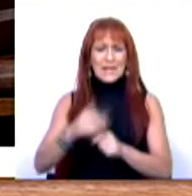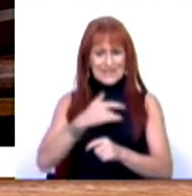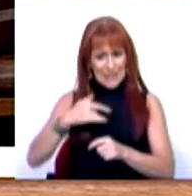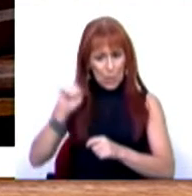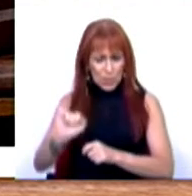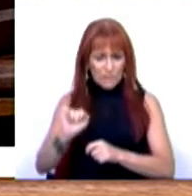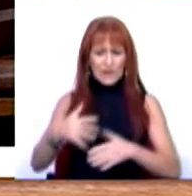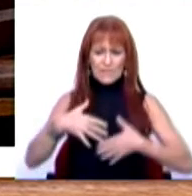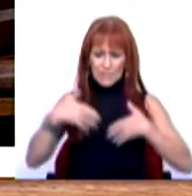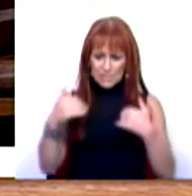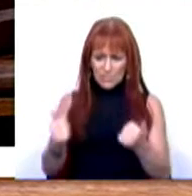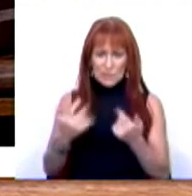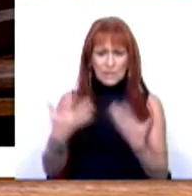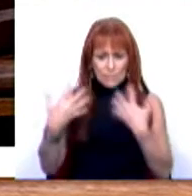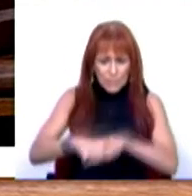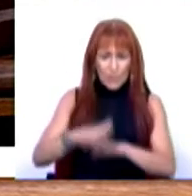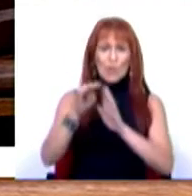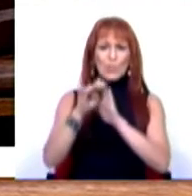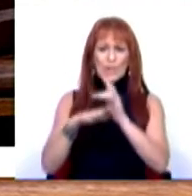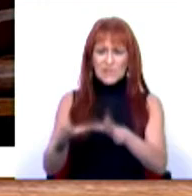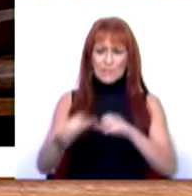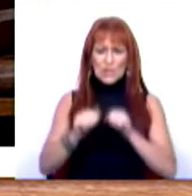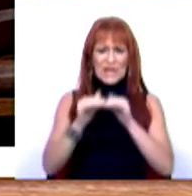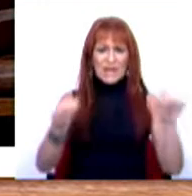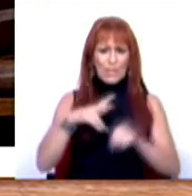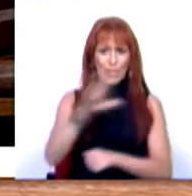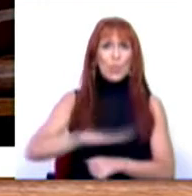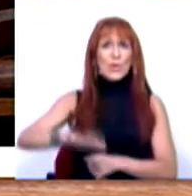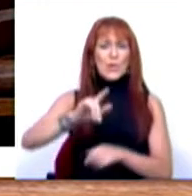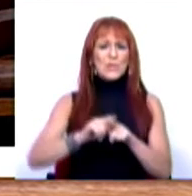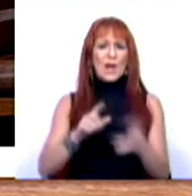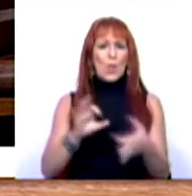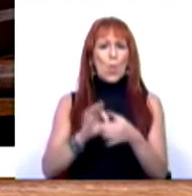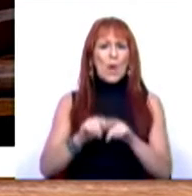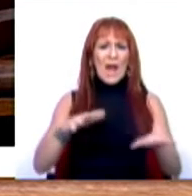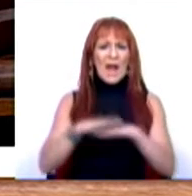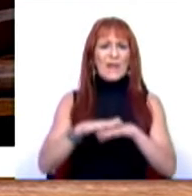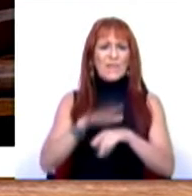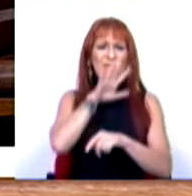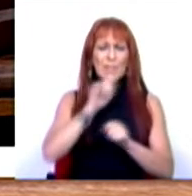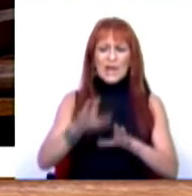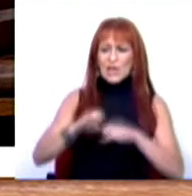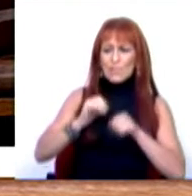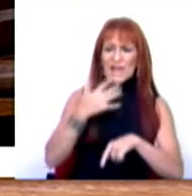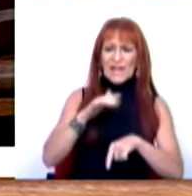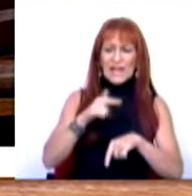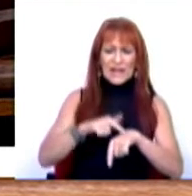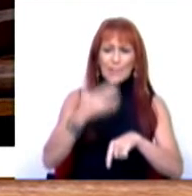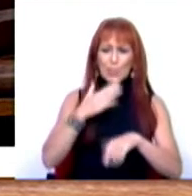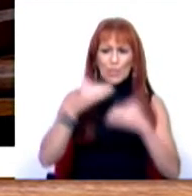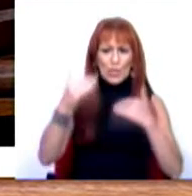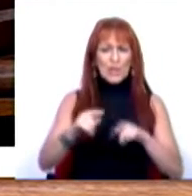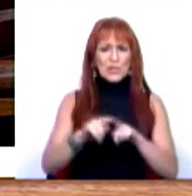do bem-estar e integrados num programa de adoção a nível nacional com recurso a uma rede de famílias de acolhimento temporário